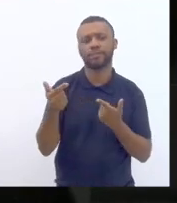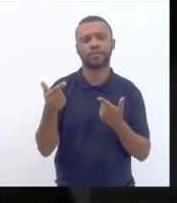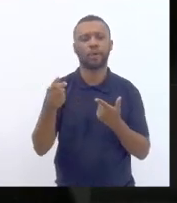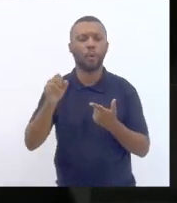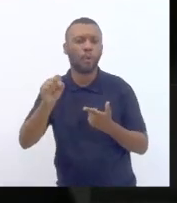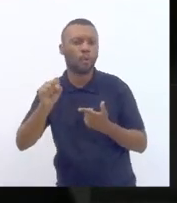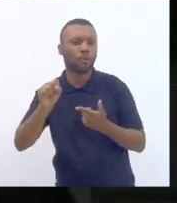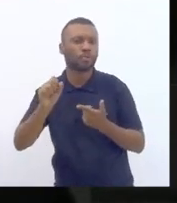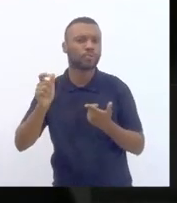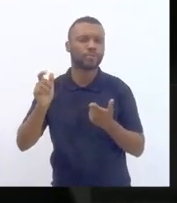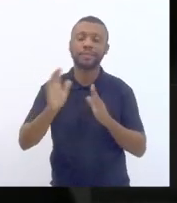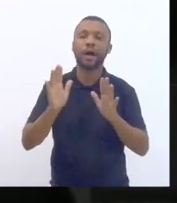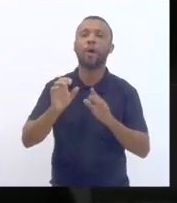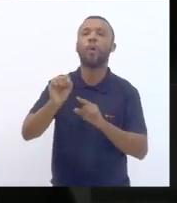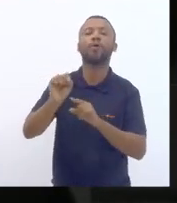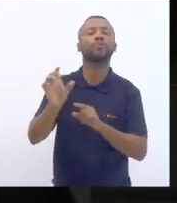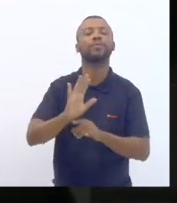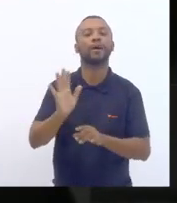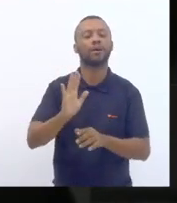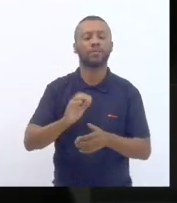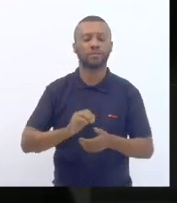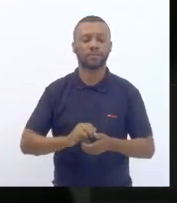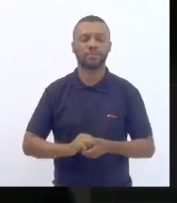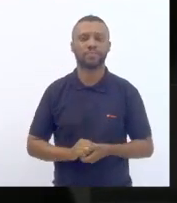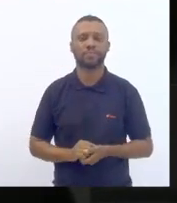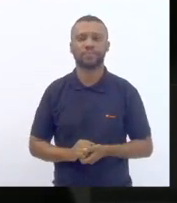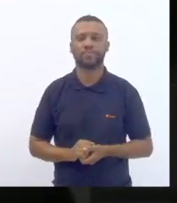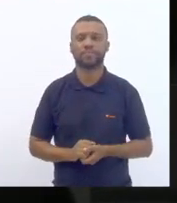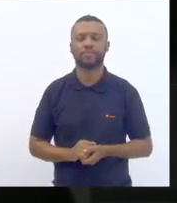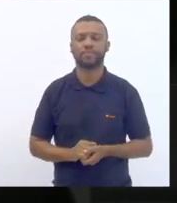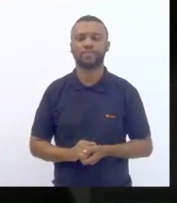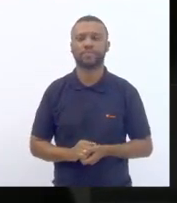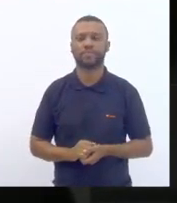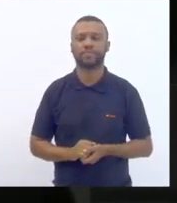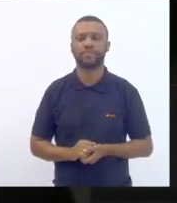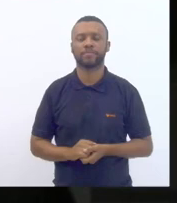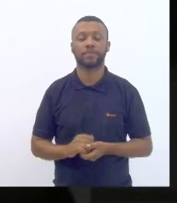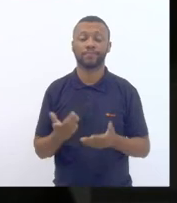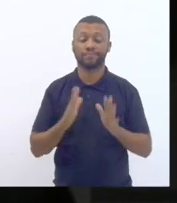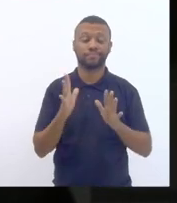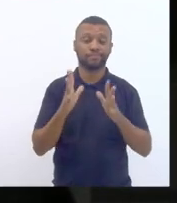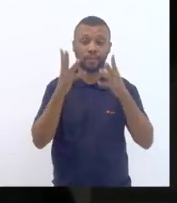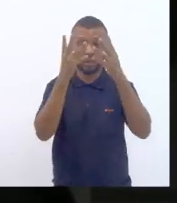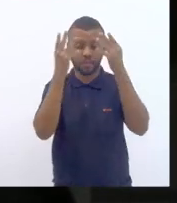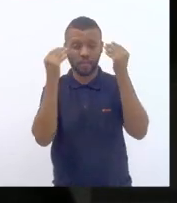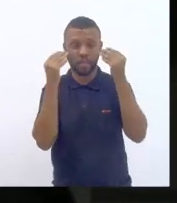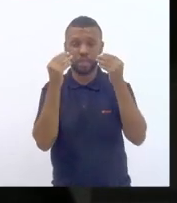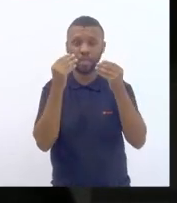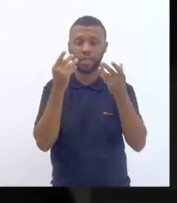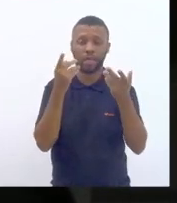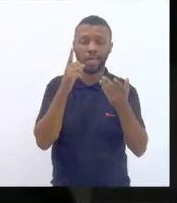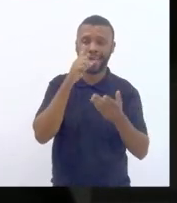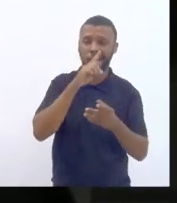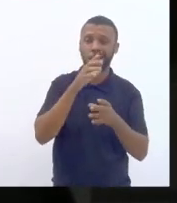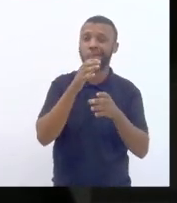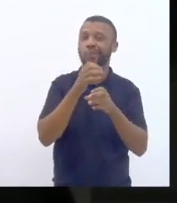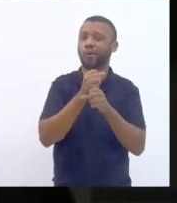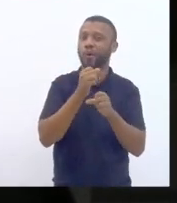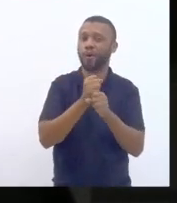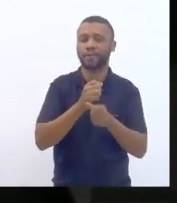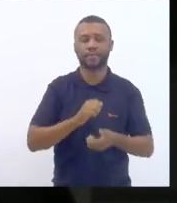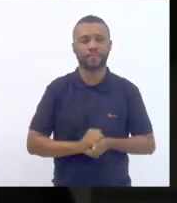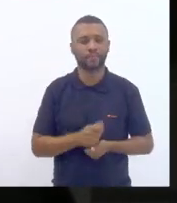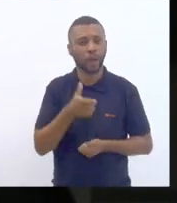oi oi na oito não é assim não a salvo erro de quando aqui o de ontem